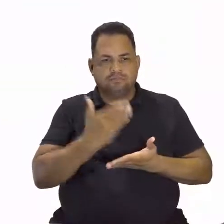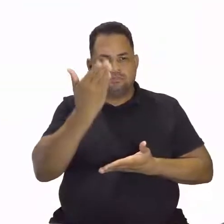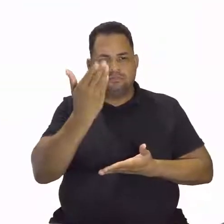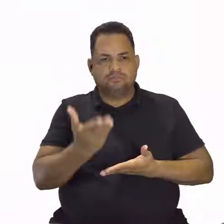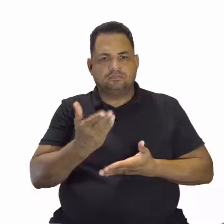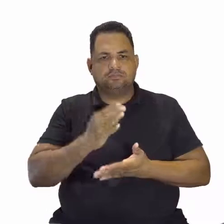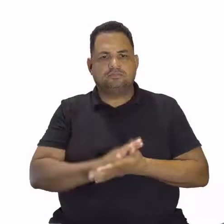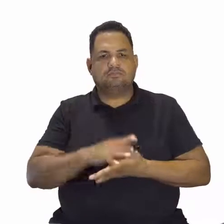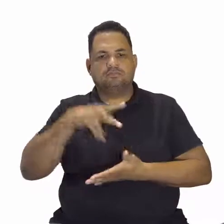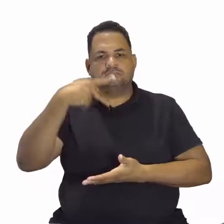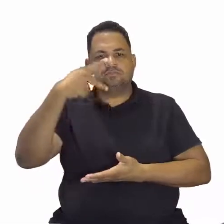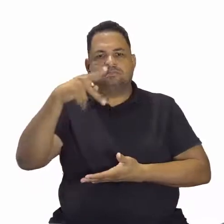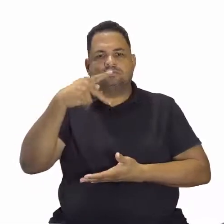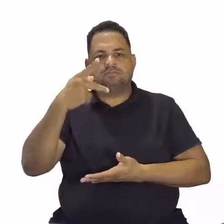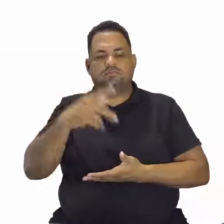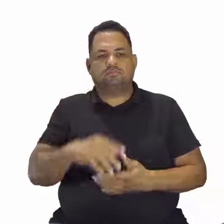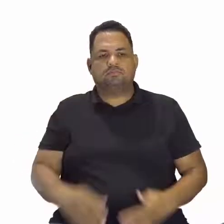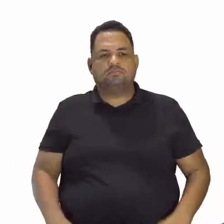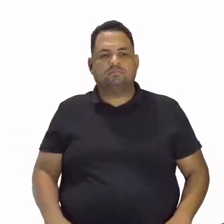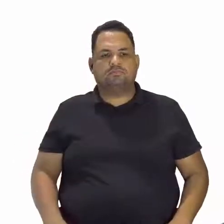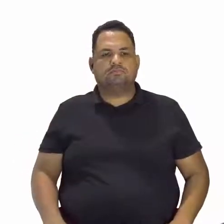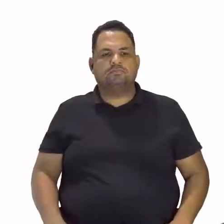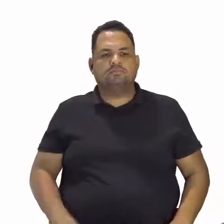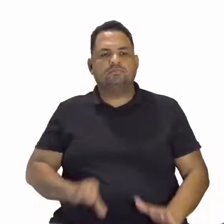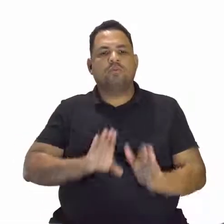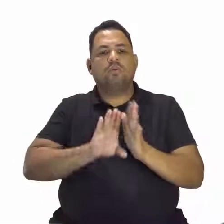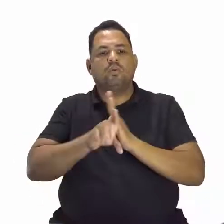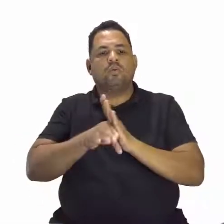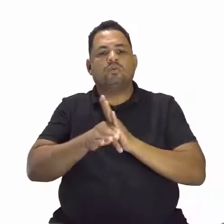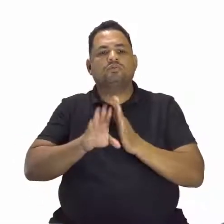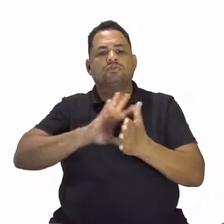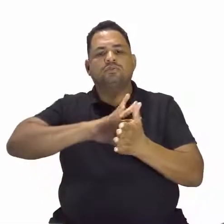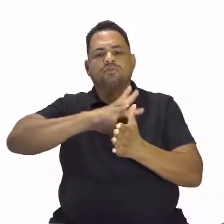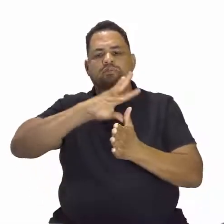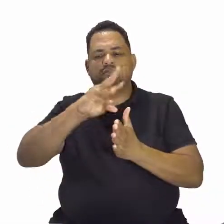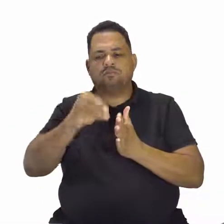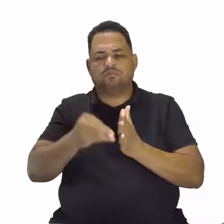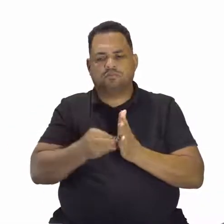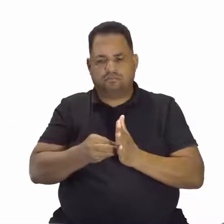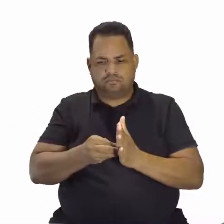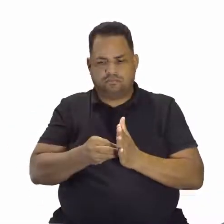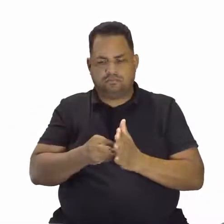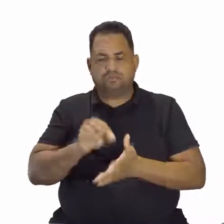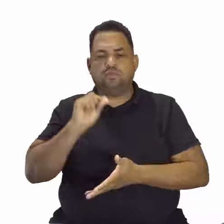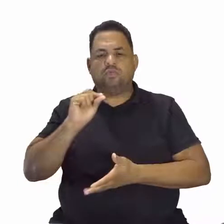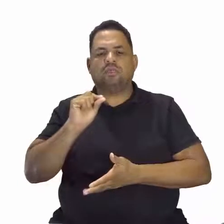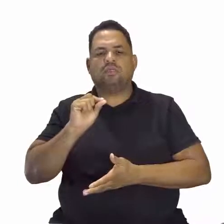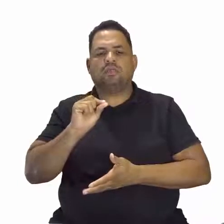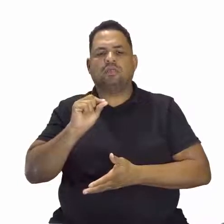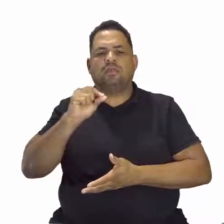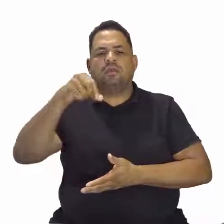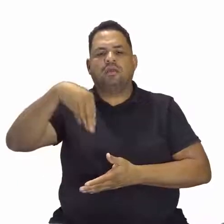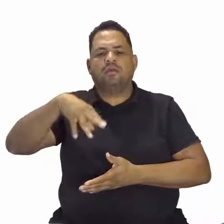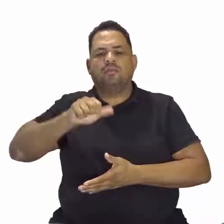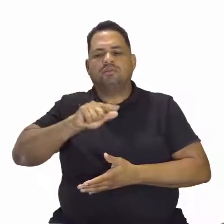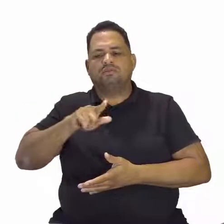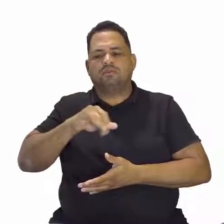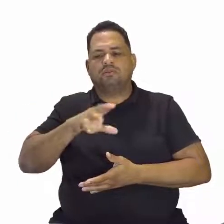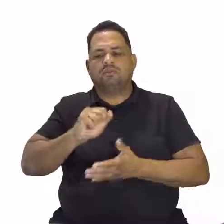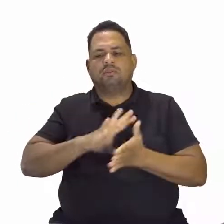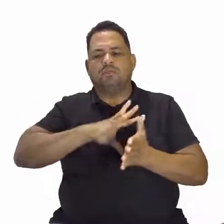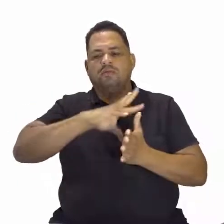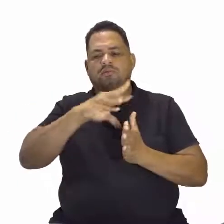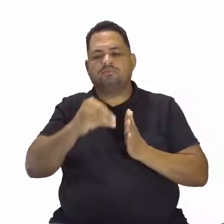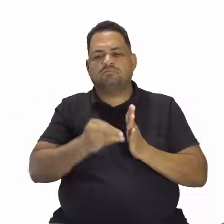aí falando, né, o conceito de Amazônia, né, o que é a Amazônia, que Amazônia nós